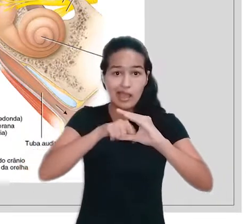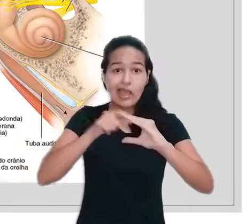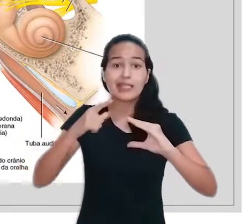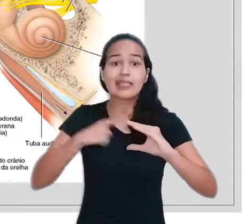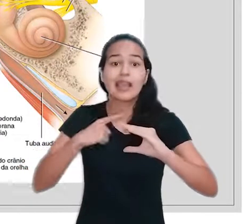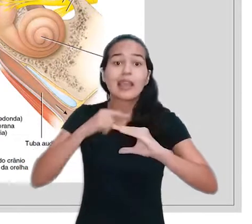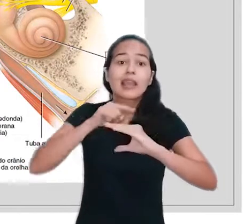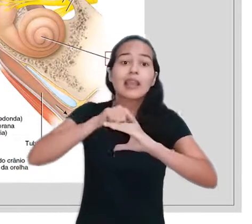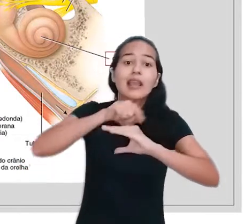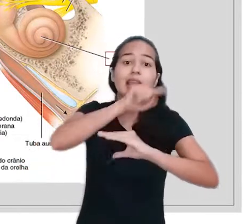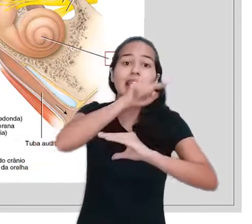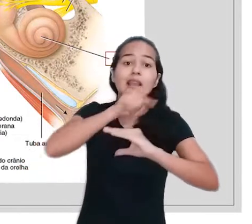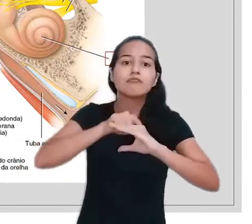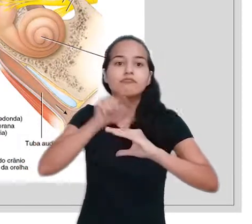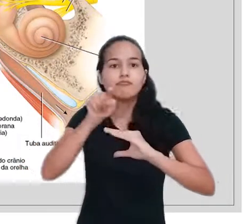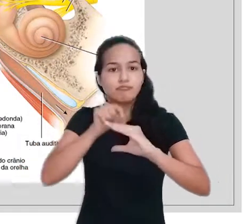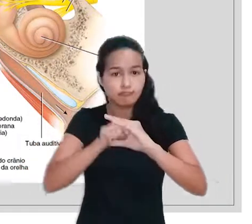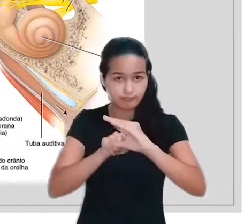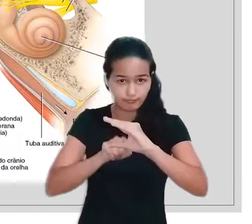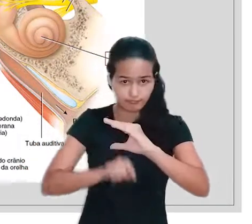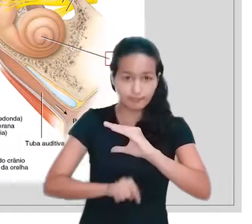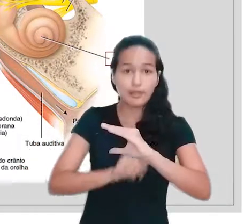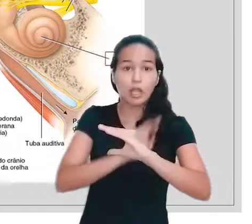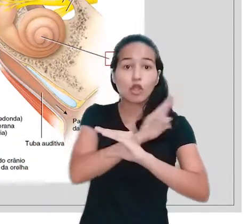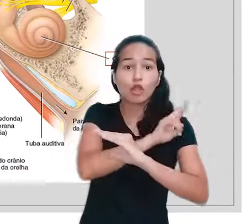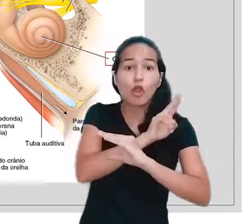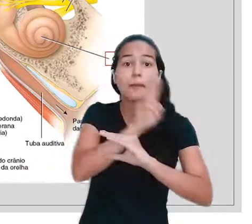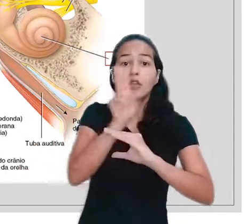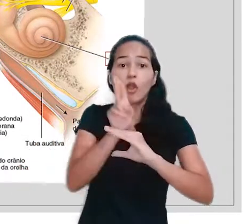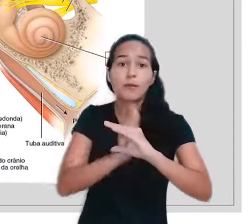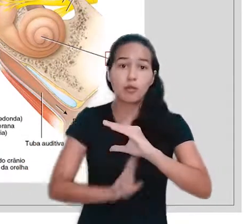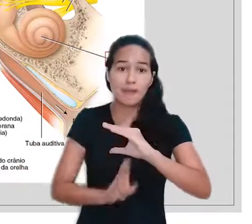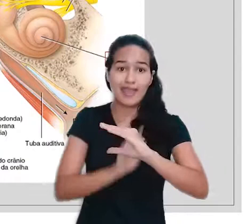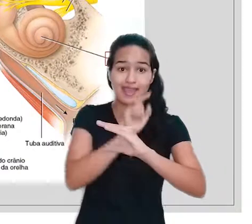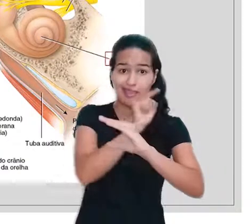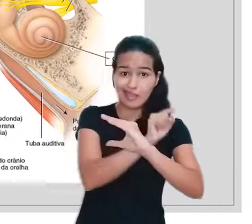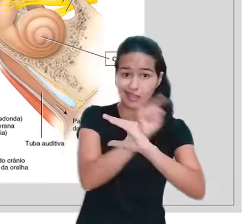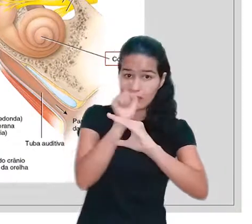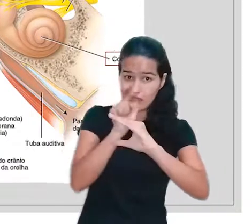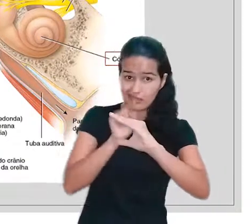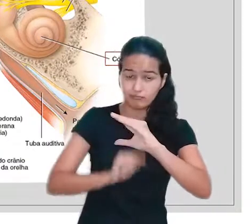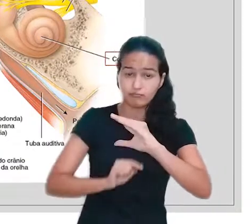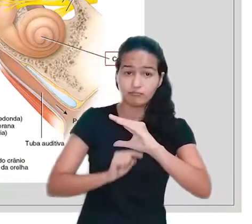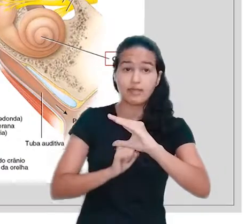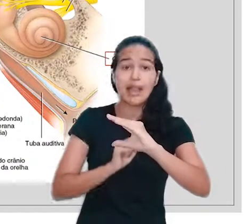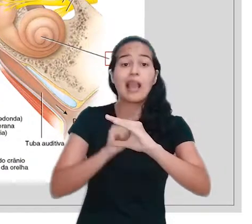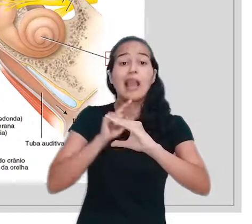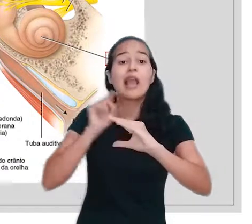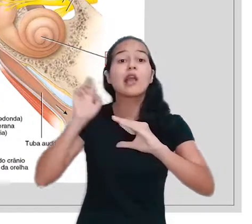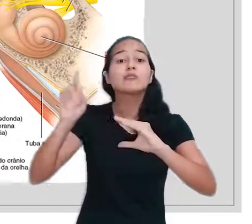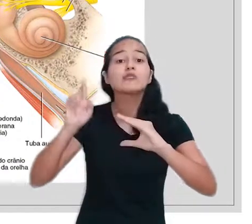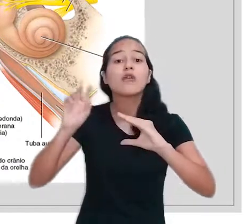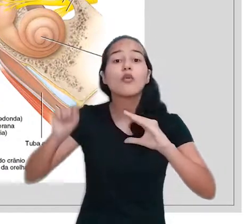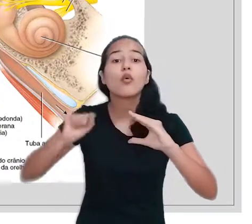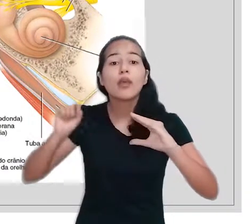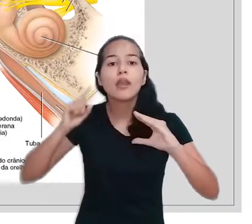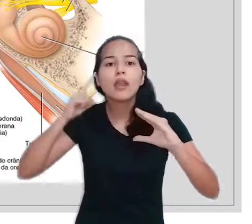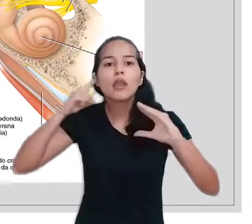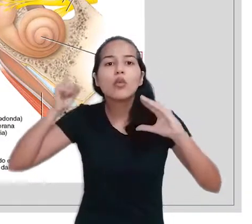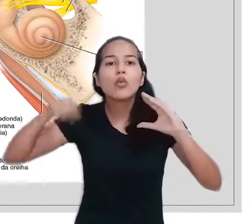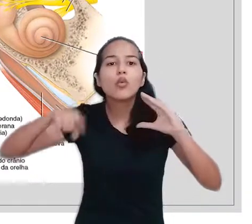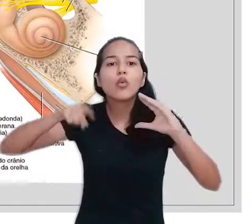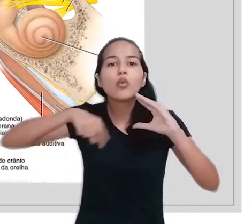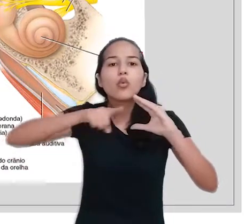ossículos, conhecidos como ossículos da audição, que são martelo, bigorna e estribo. Esses ossículos